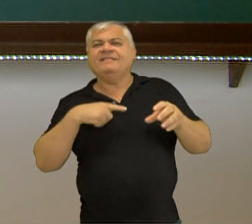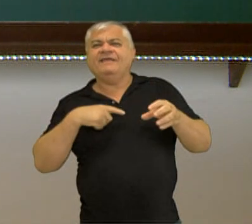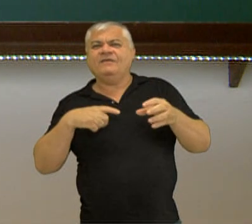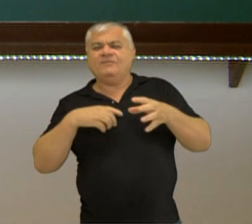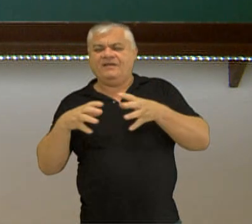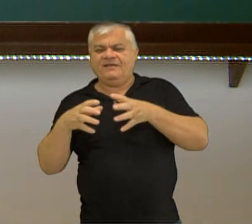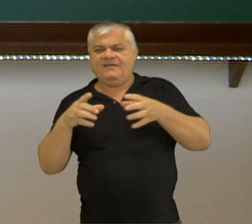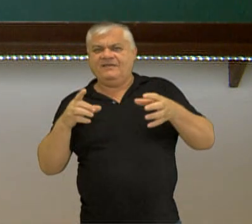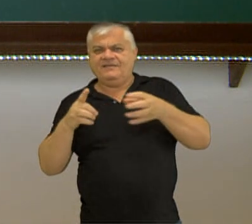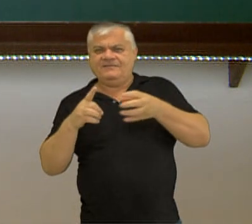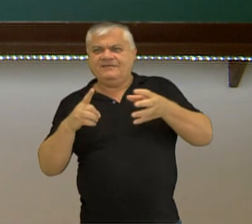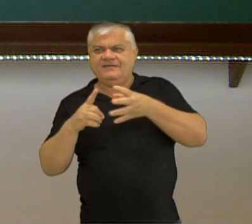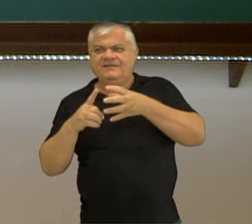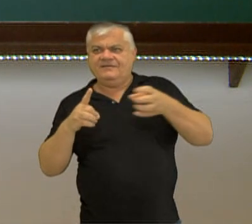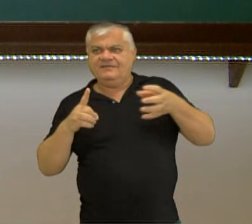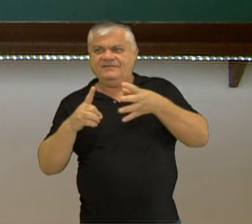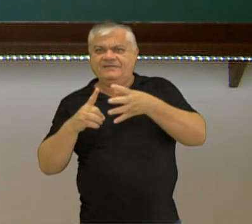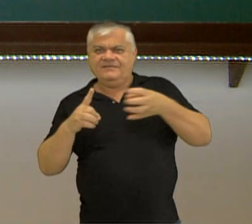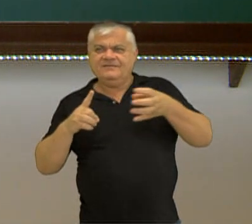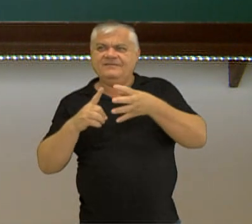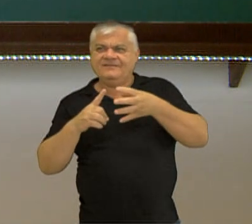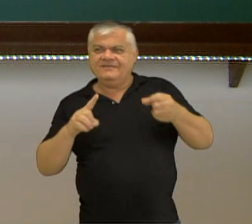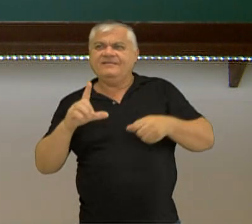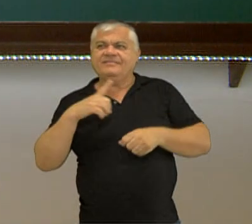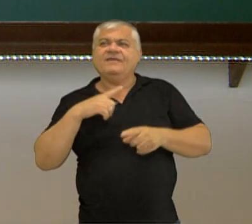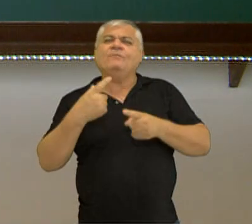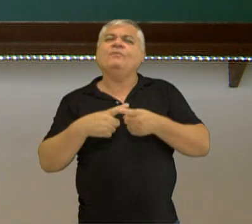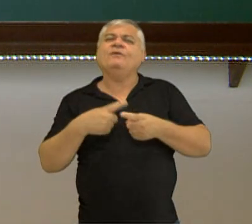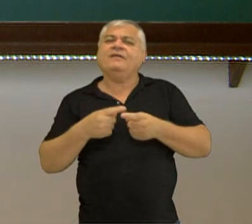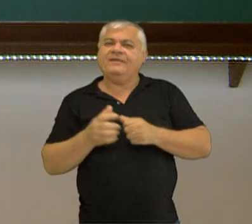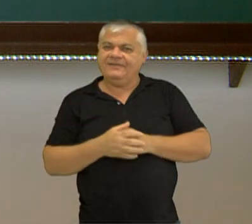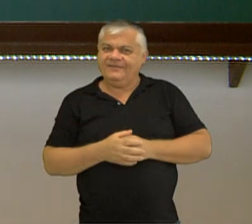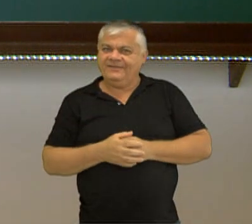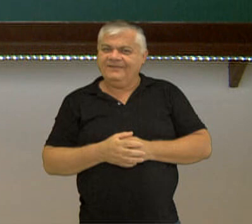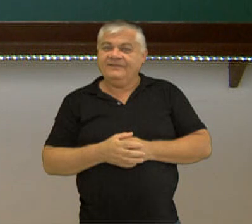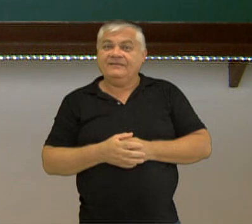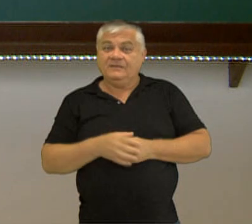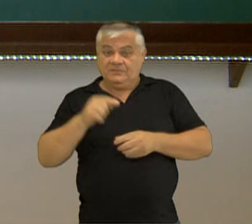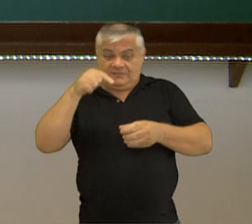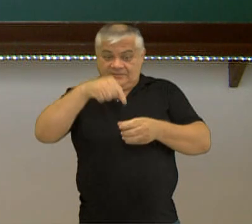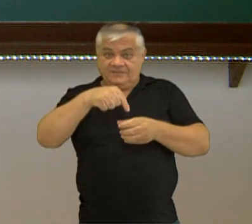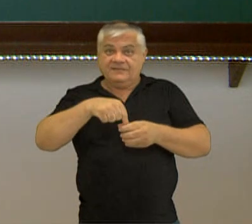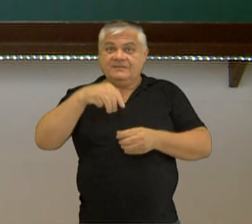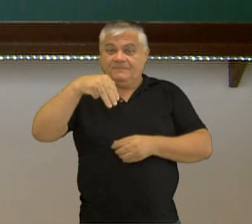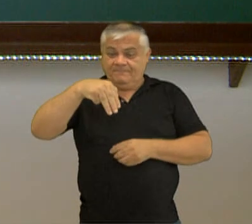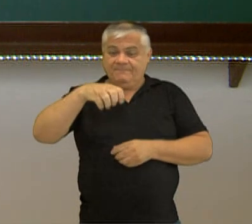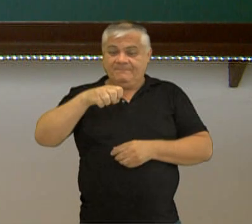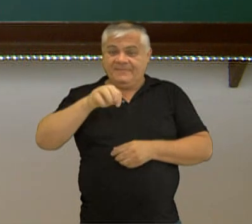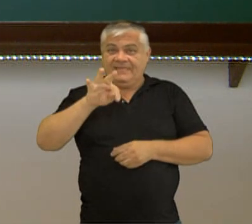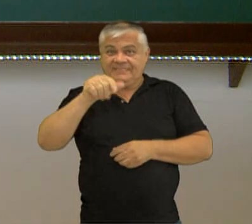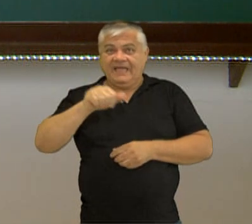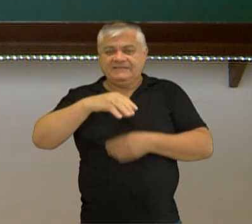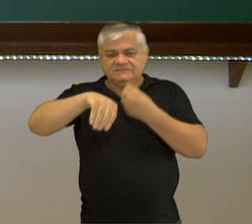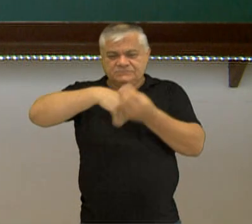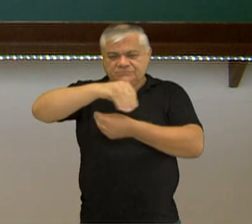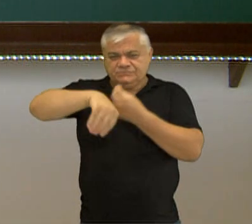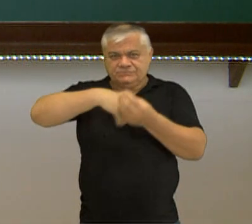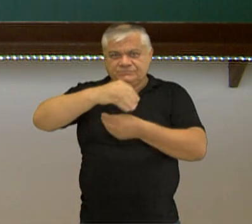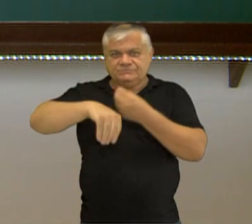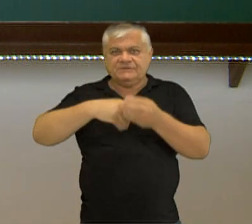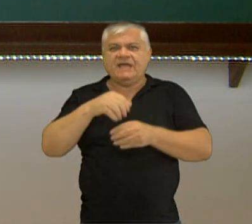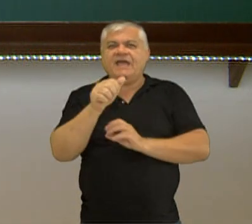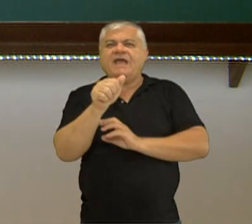aproximação, existe um magnetismo. Por que existe um magnetismo? Porque aqui eu tenho metais. Eu tenho aqui no